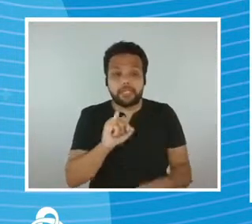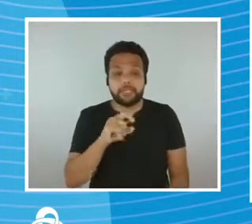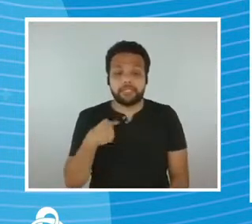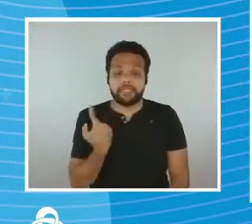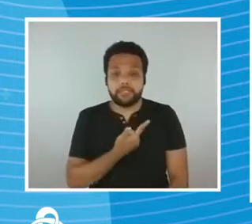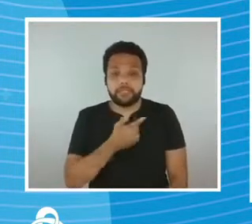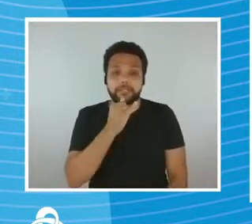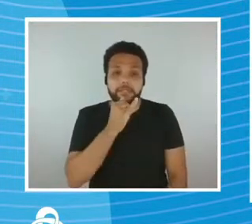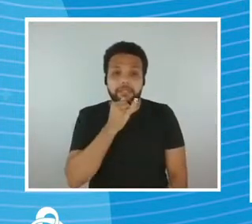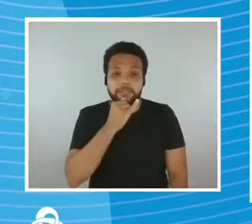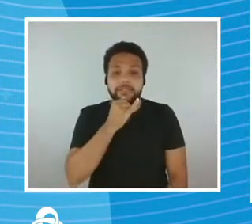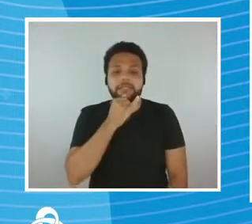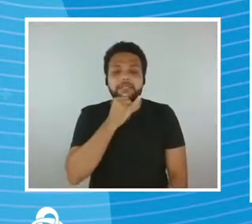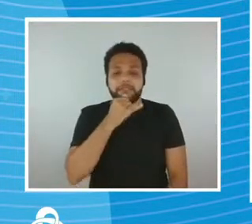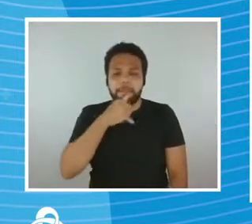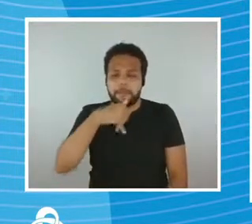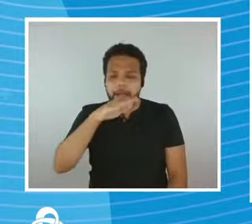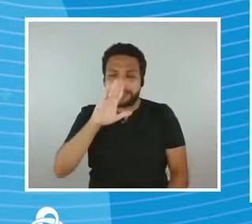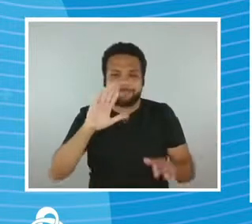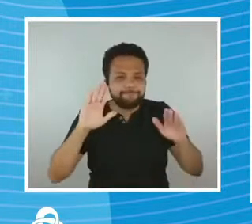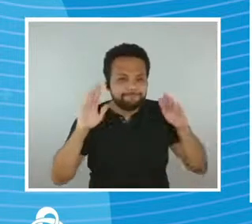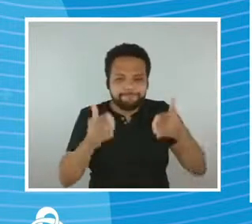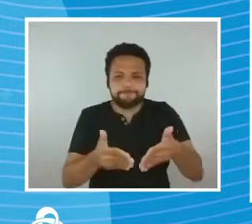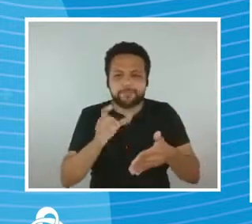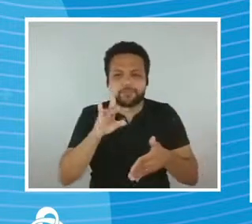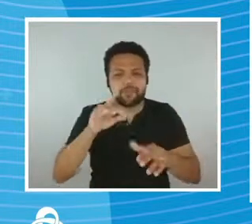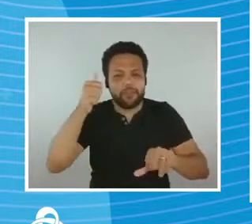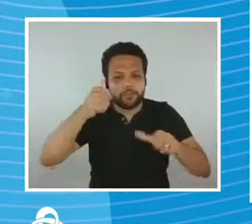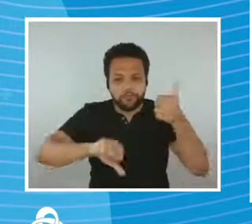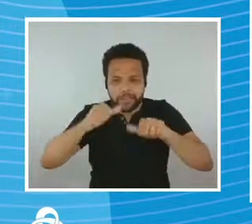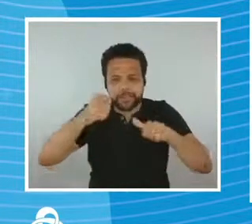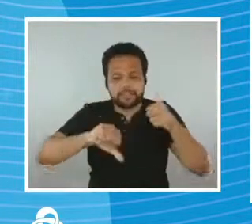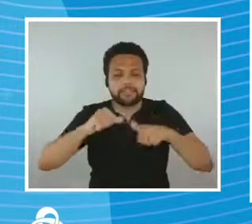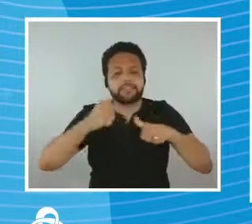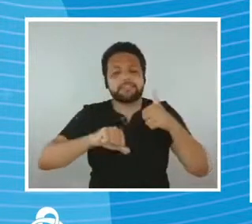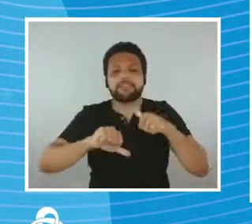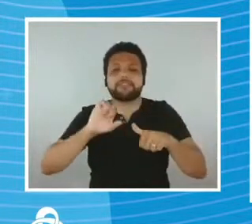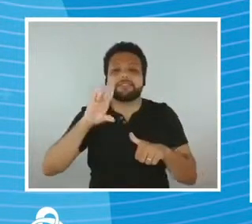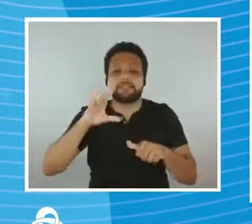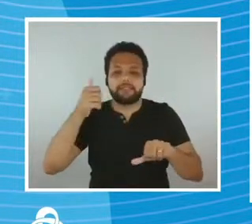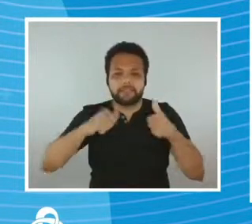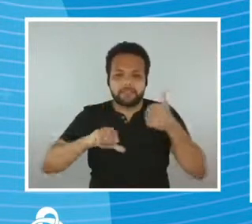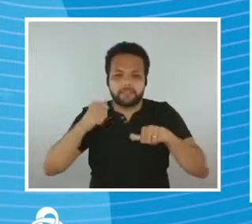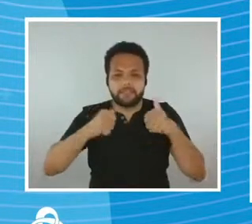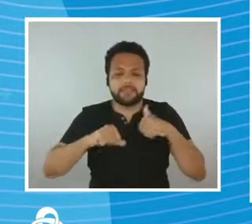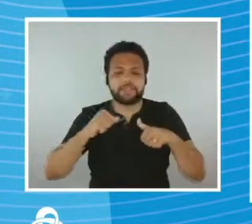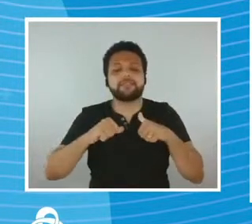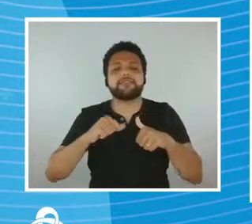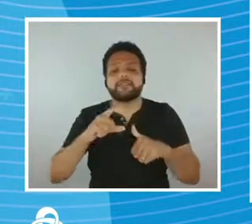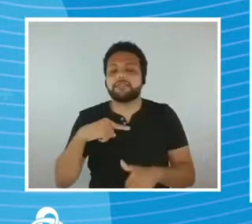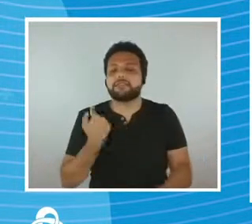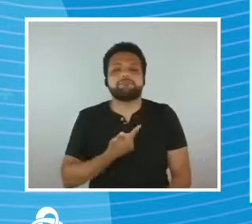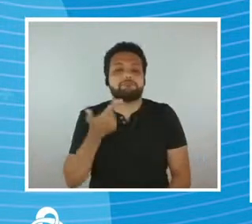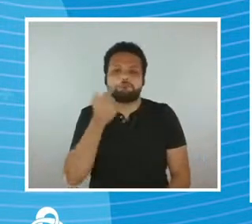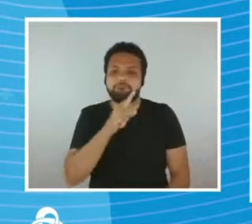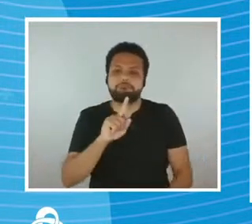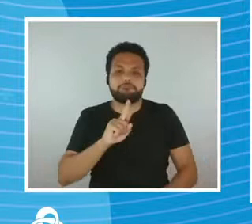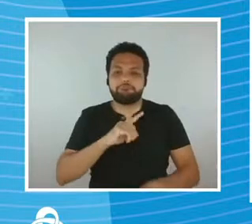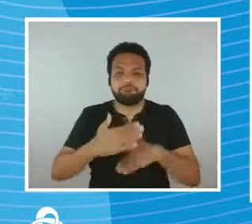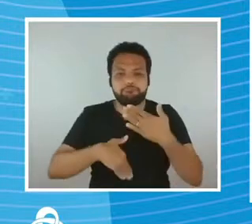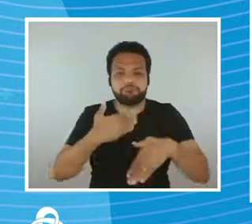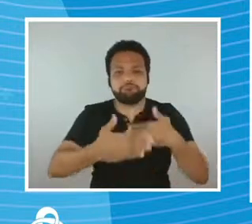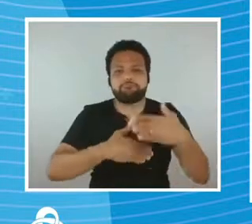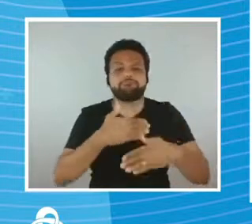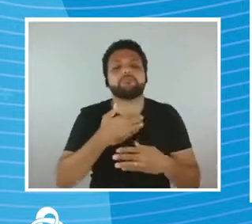muito circunscrito a apenas avaliações de larga escala, que são avaliações de fim de processo, a gente não consegue identificar com mais